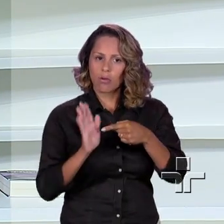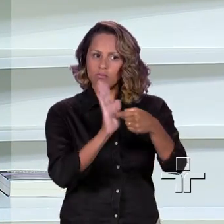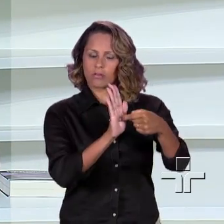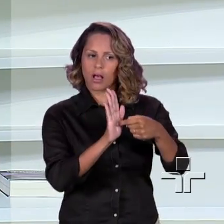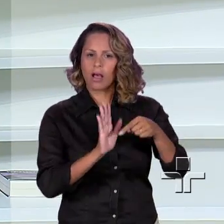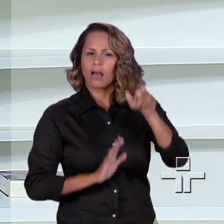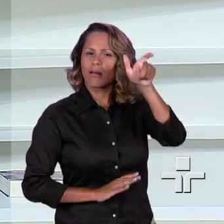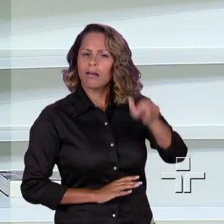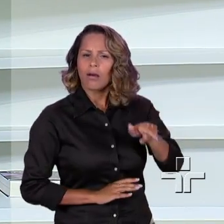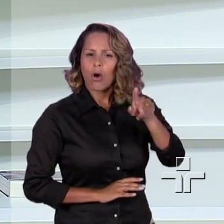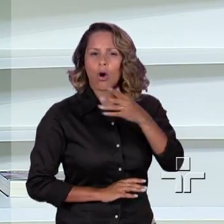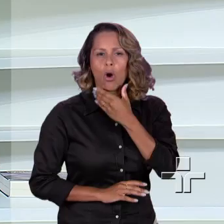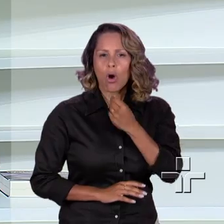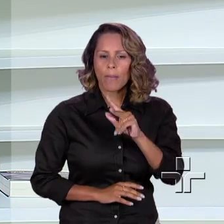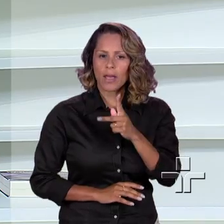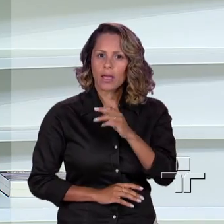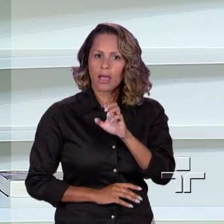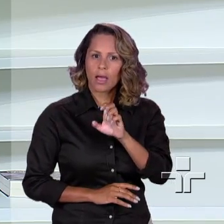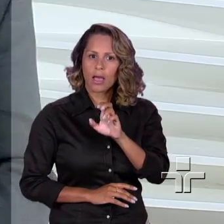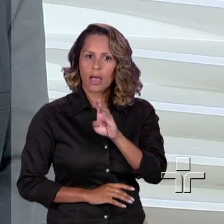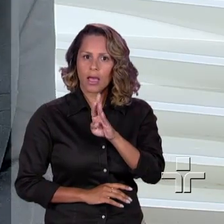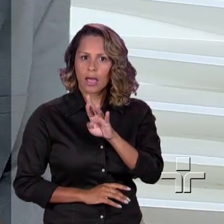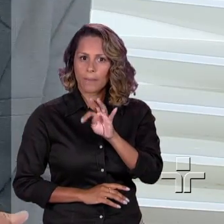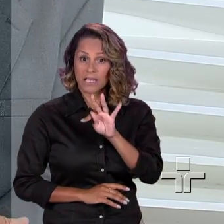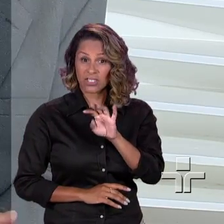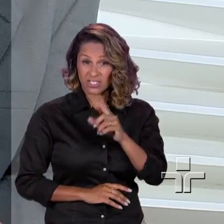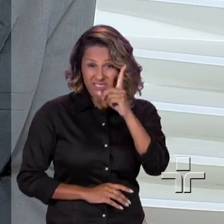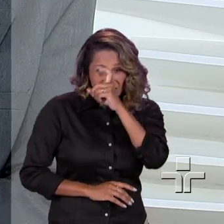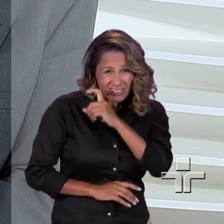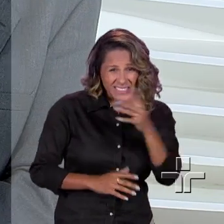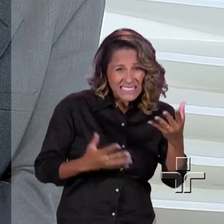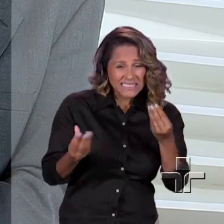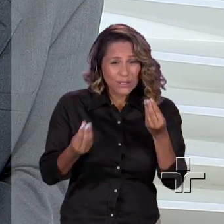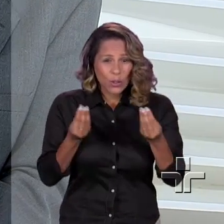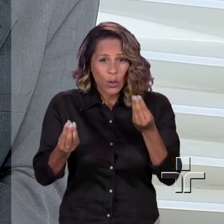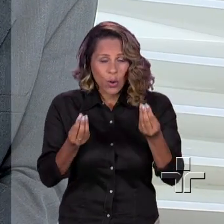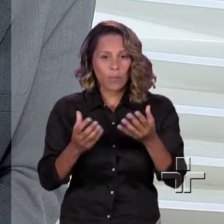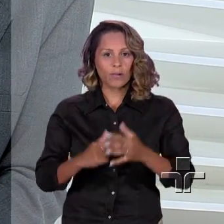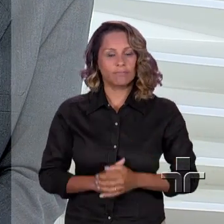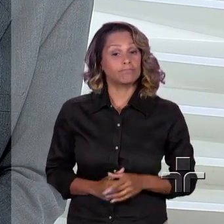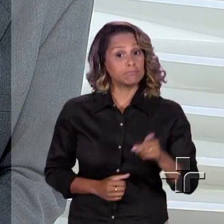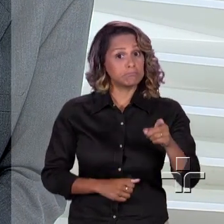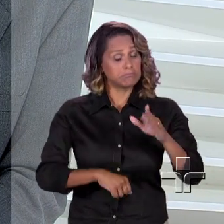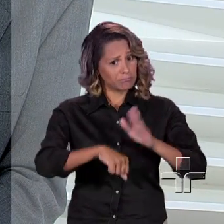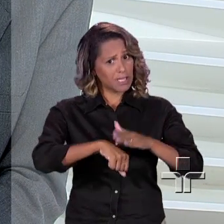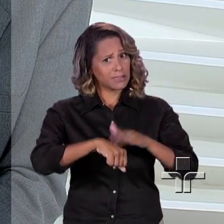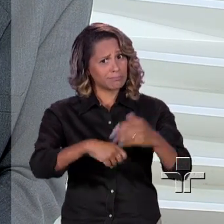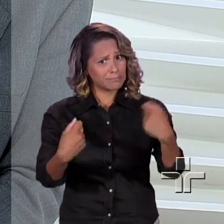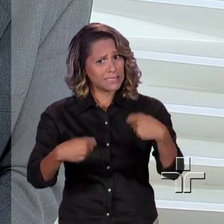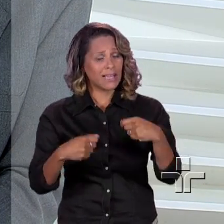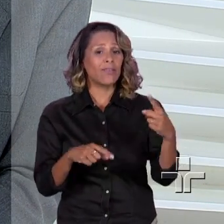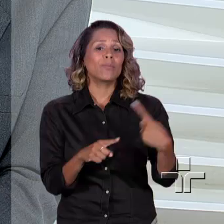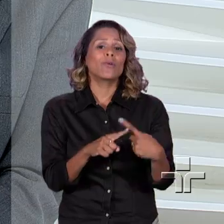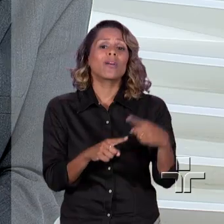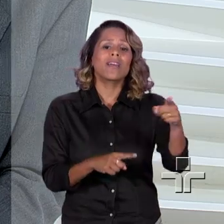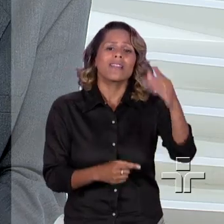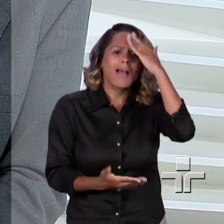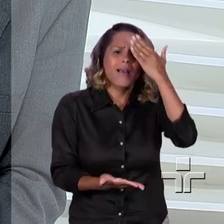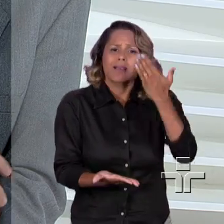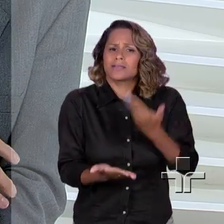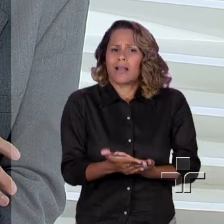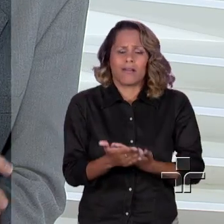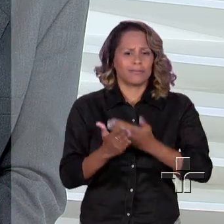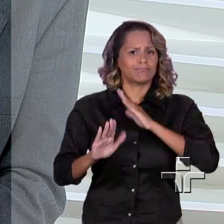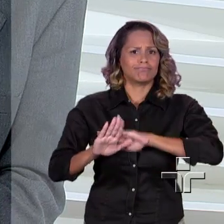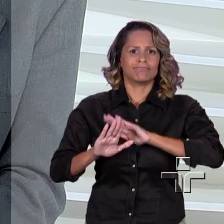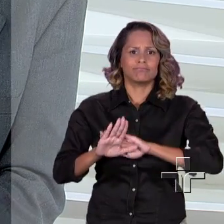que ele lidou com isso exatamente? Ele tinha que fazer porque ele acreditava. Então ele treinou? Ele